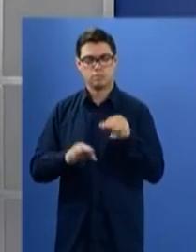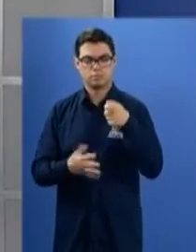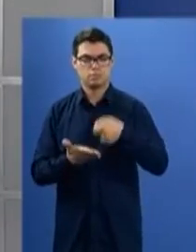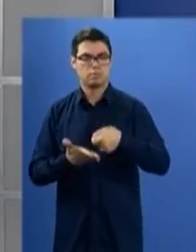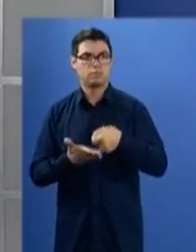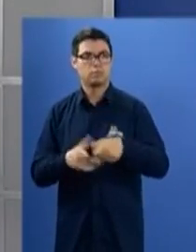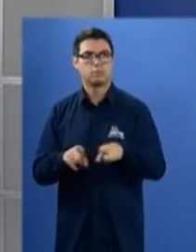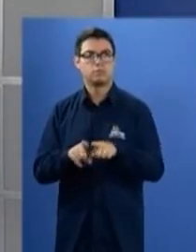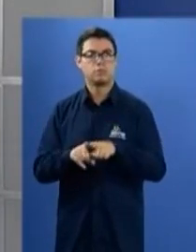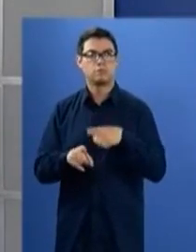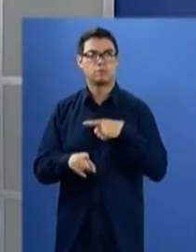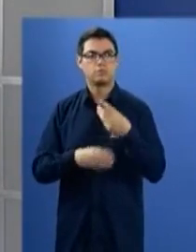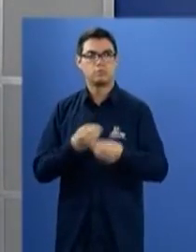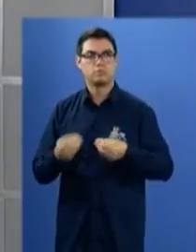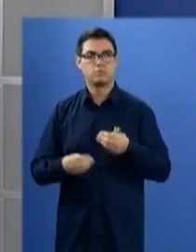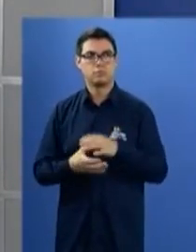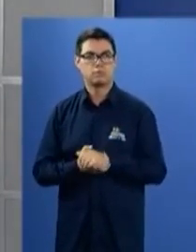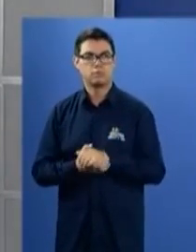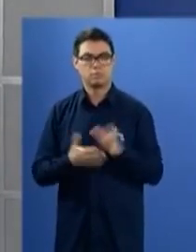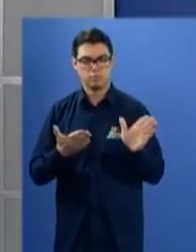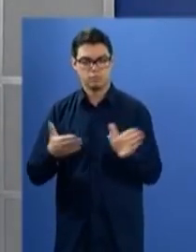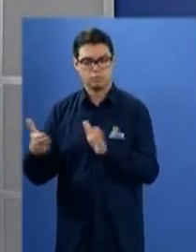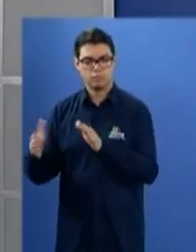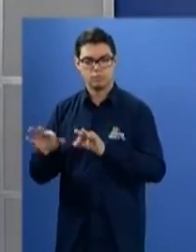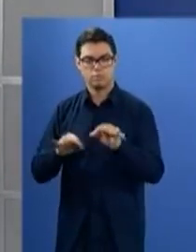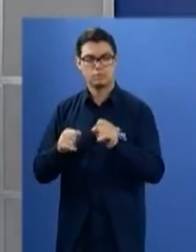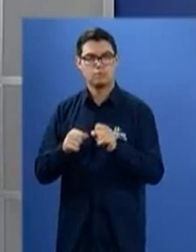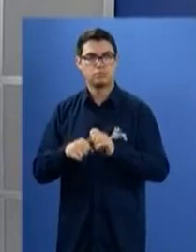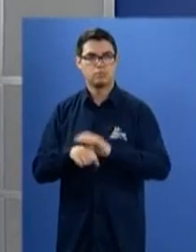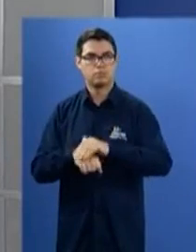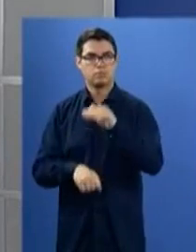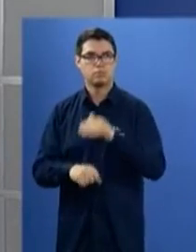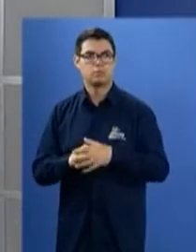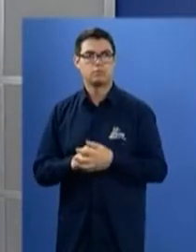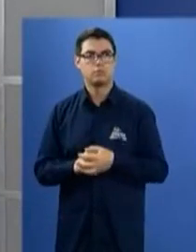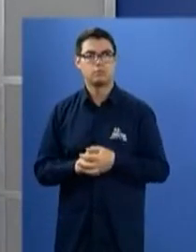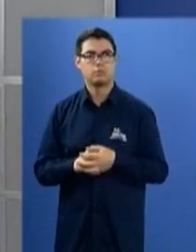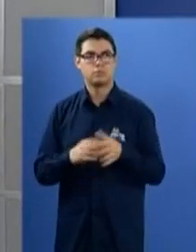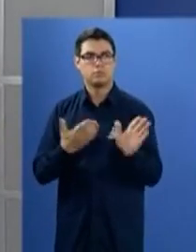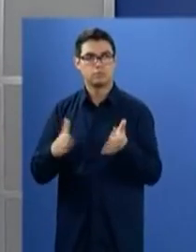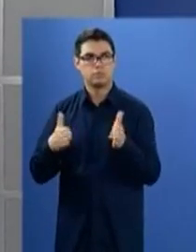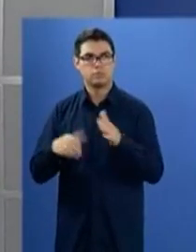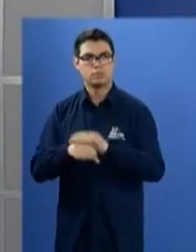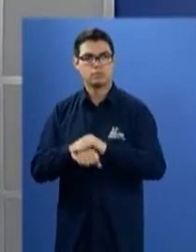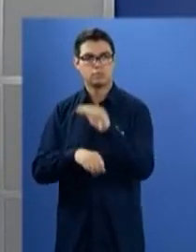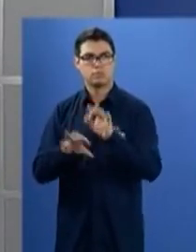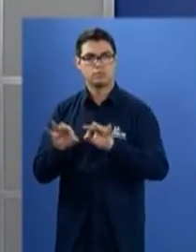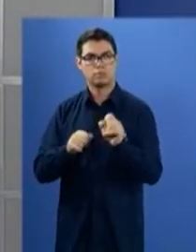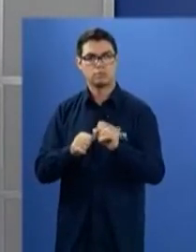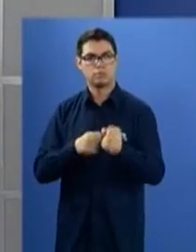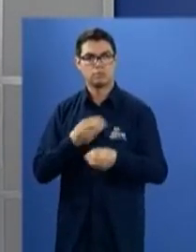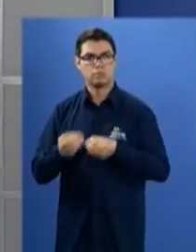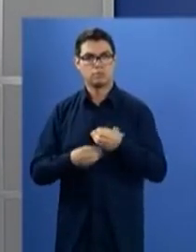determinante. Para o quê? Para aumentar a produtividade. E para aumentar essa produtividade de forma efetiva